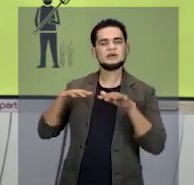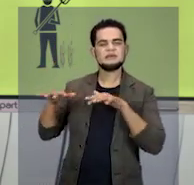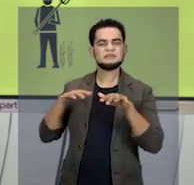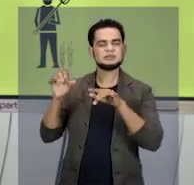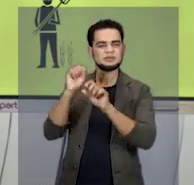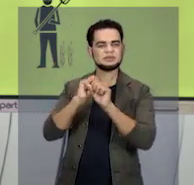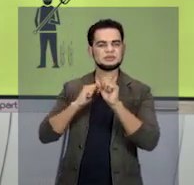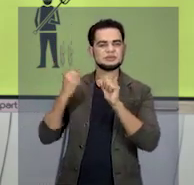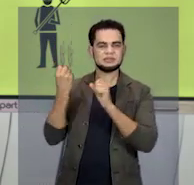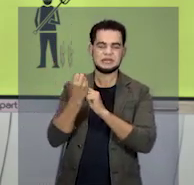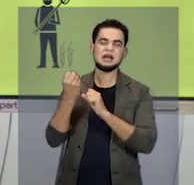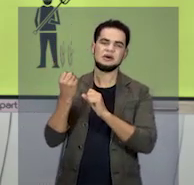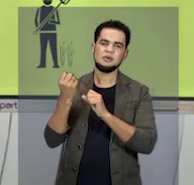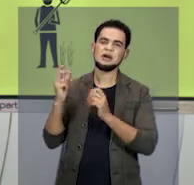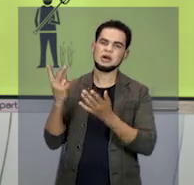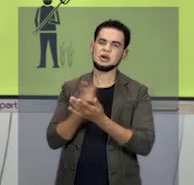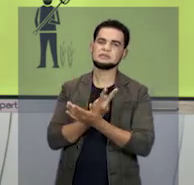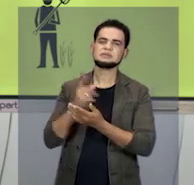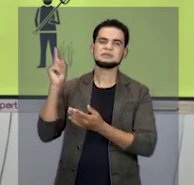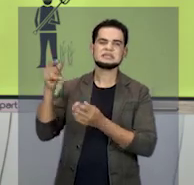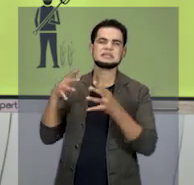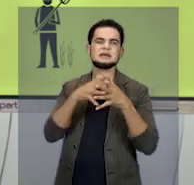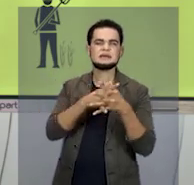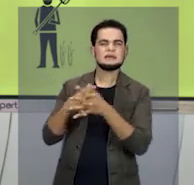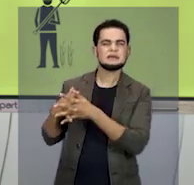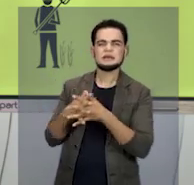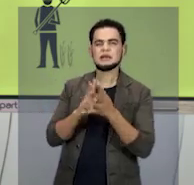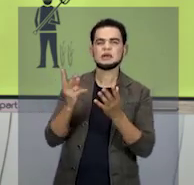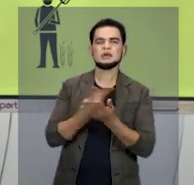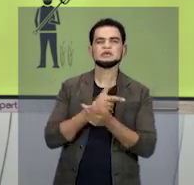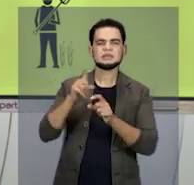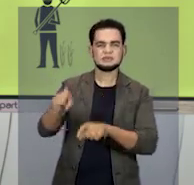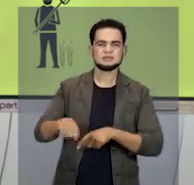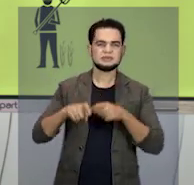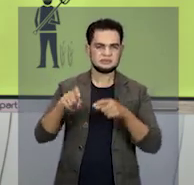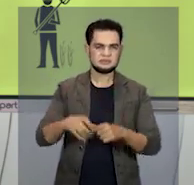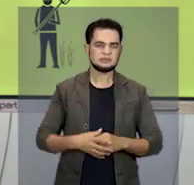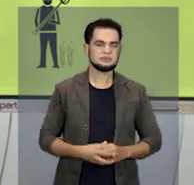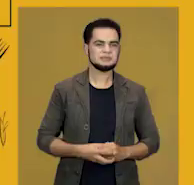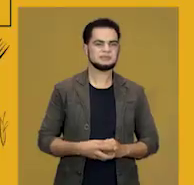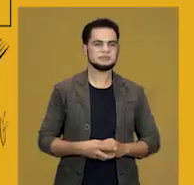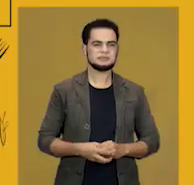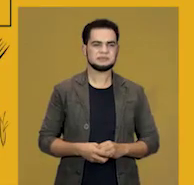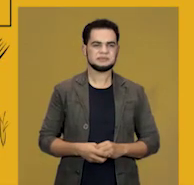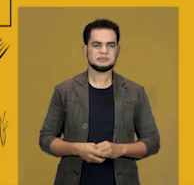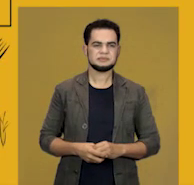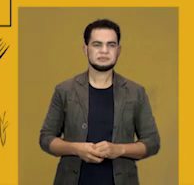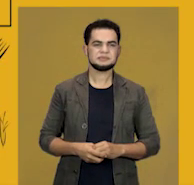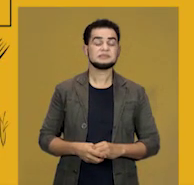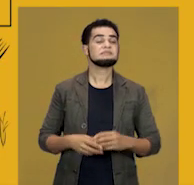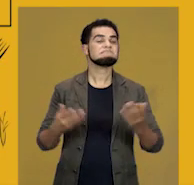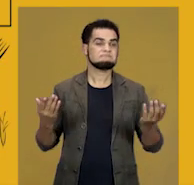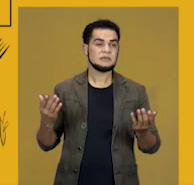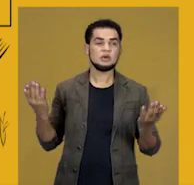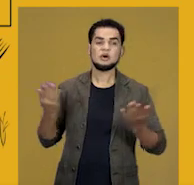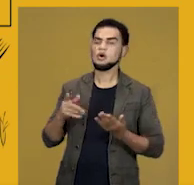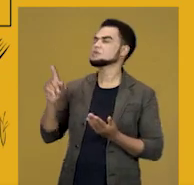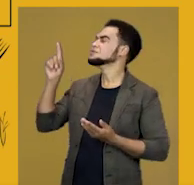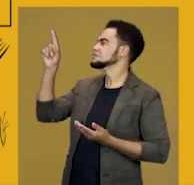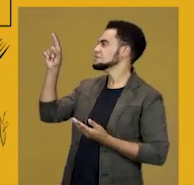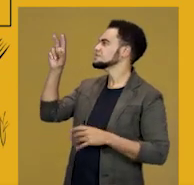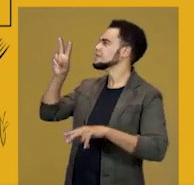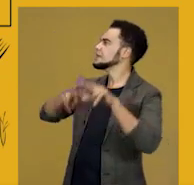que acontecem, esses conflitos que vão acontecer no campo, perfeito? Então, para hoje, nós vamos analisar os elementos que compõem